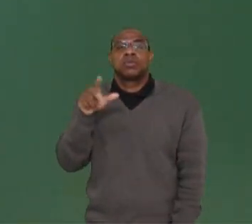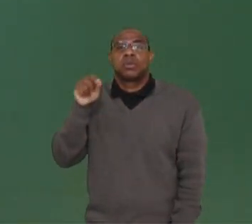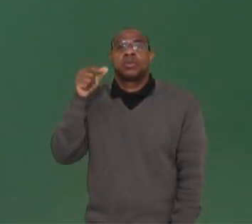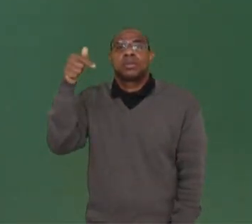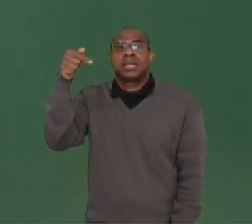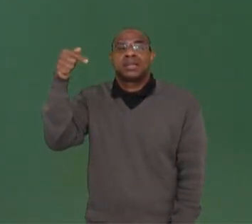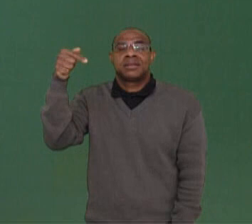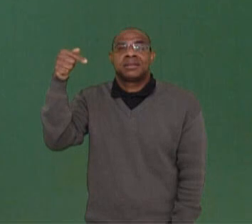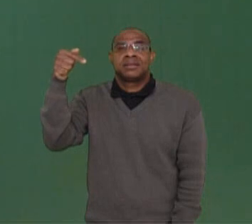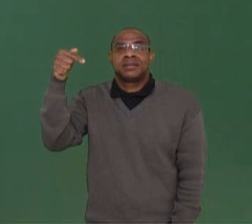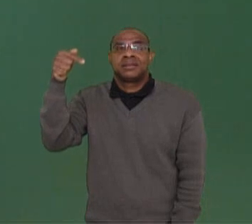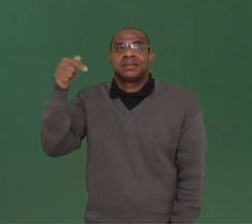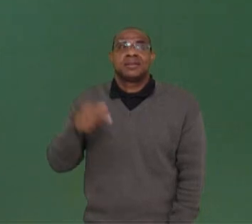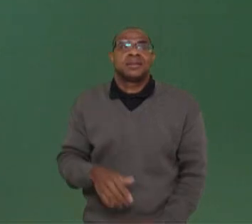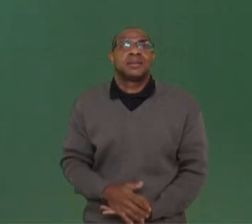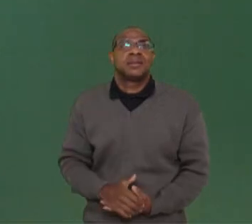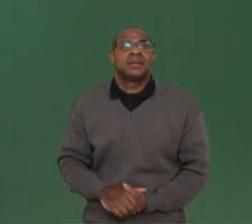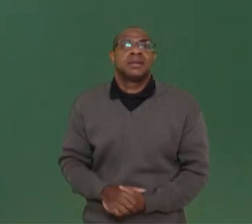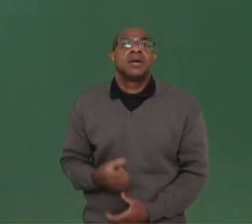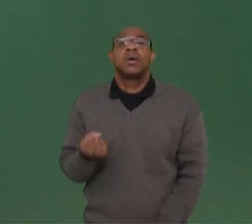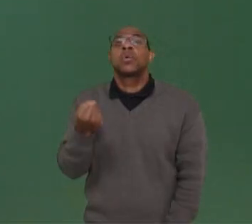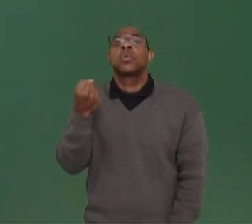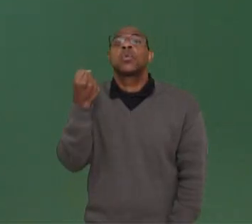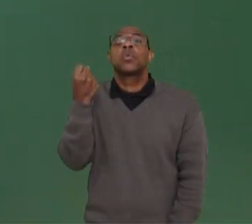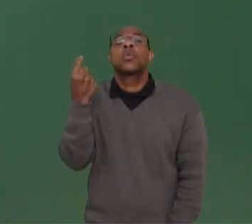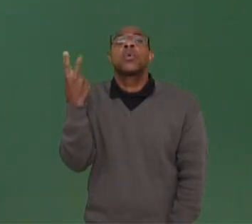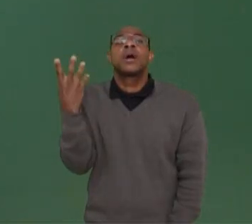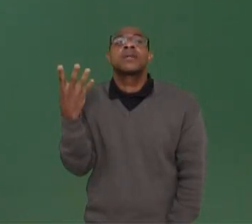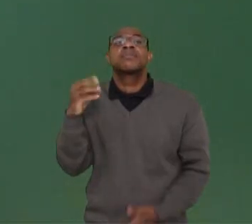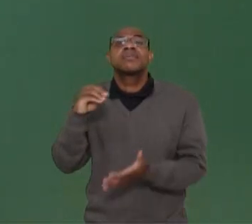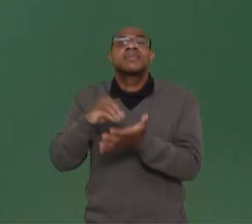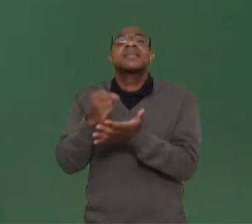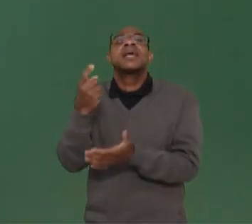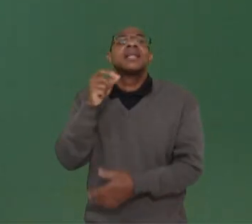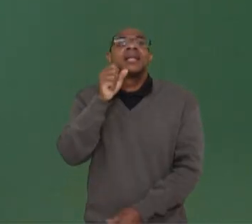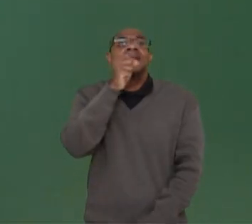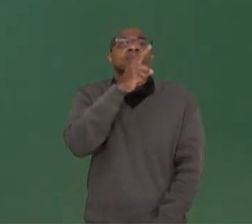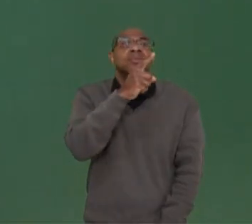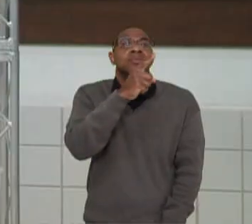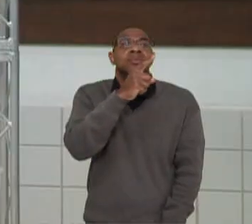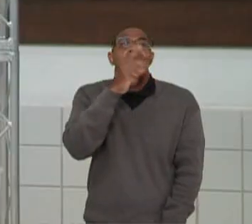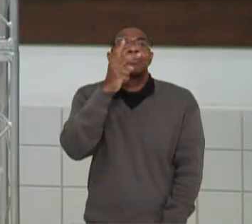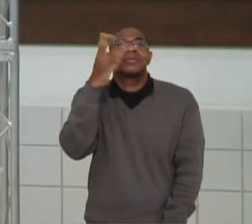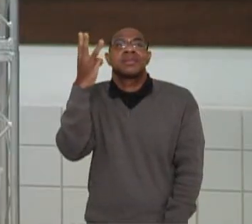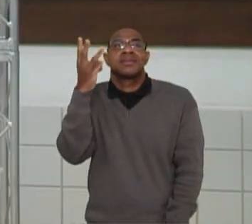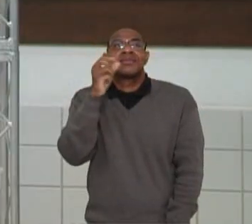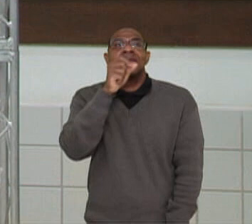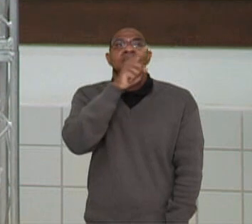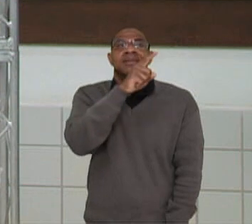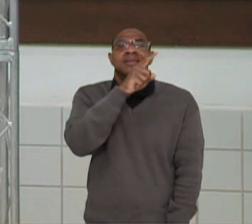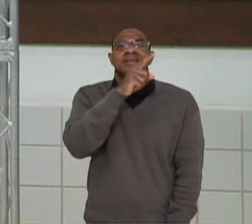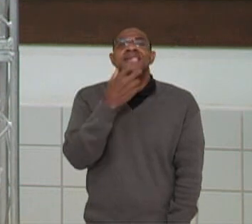exemplo. Quantas opções me restam para a unidade? Me restam 3 opções.